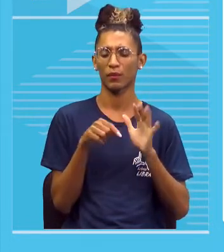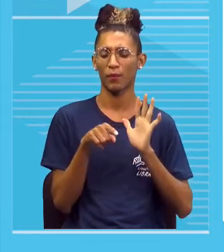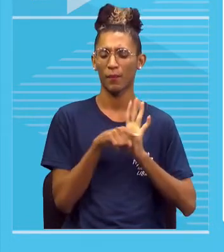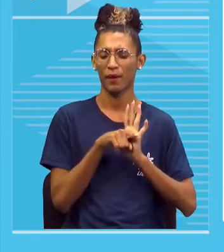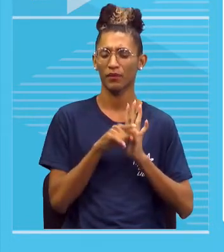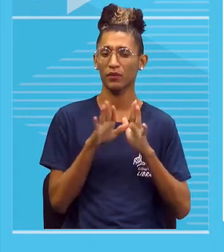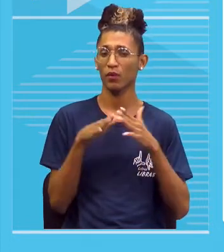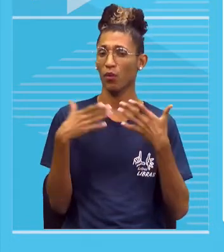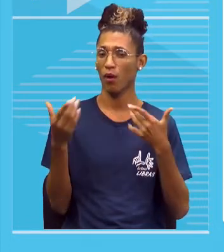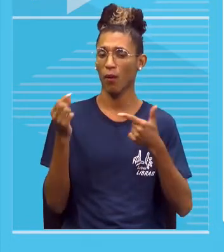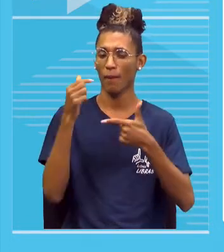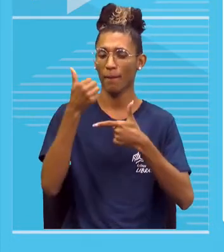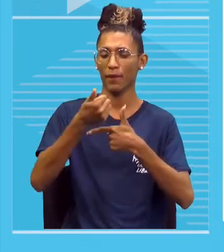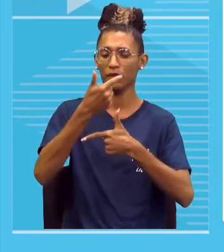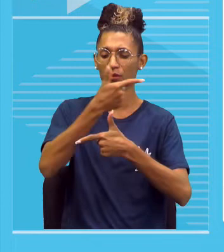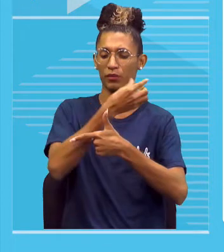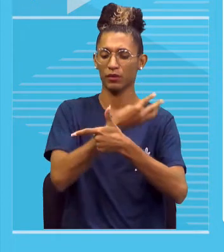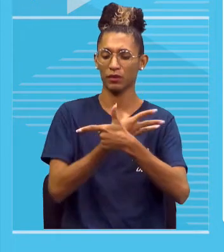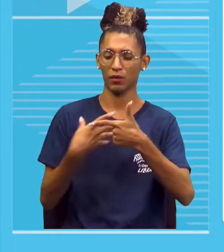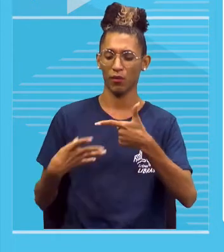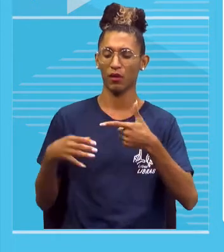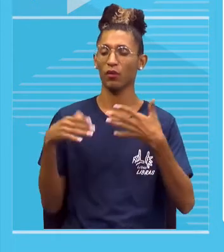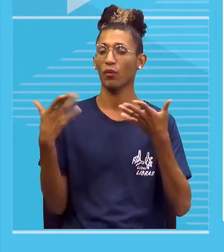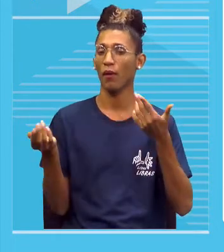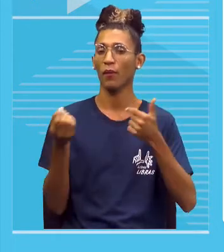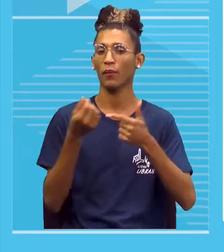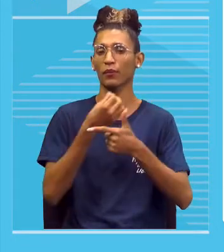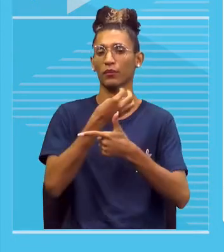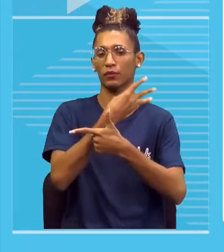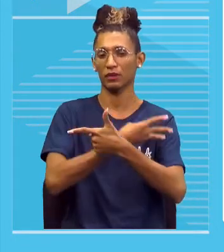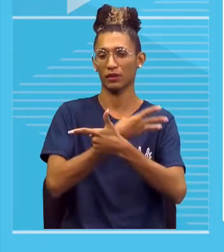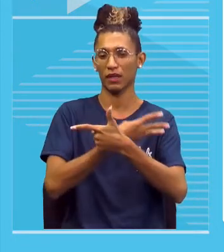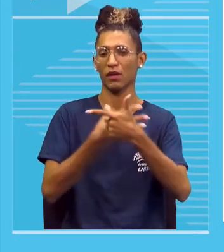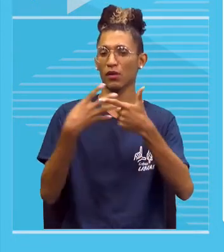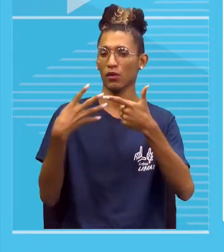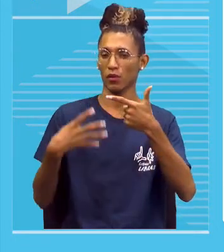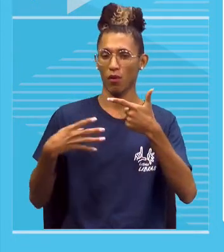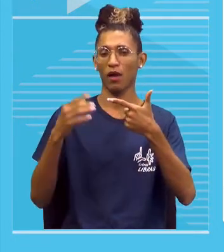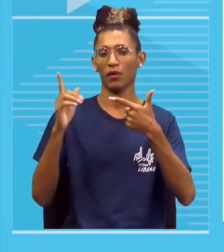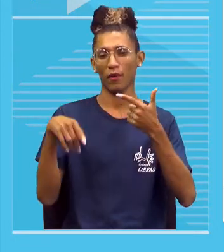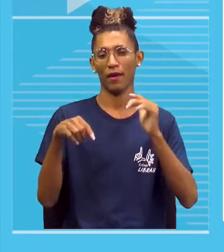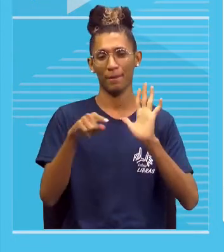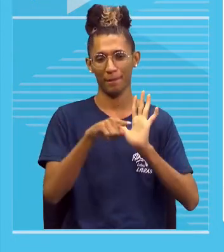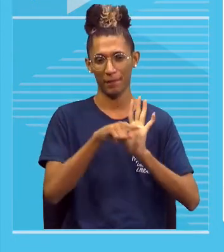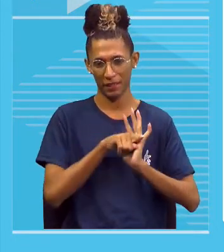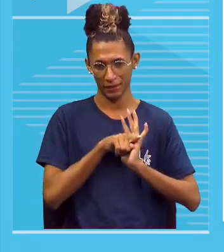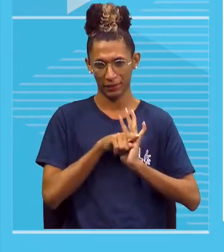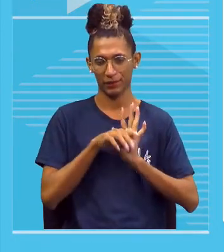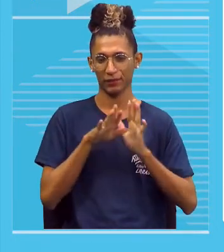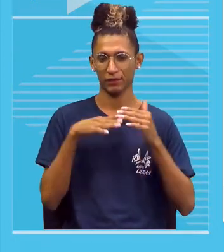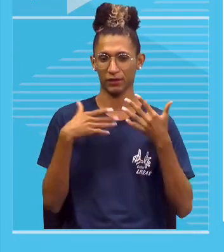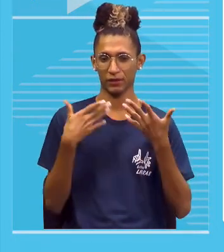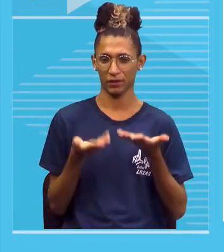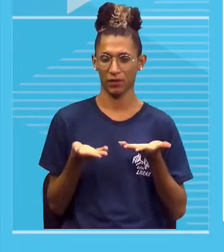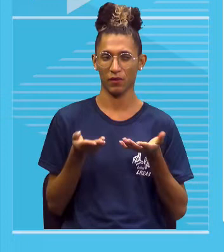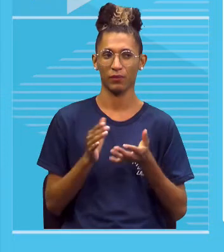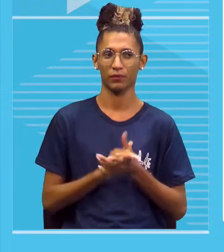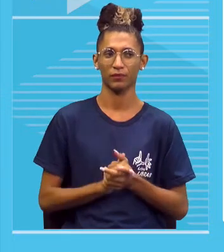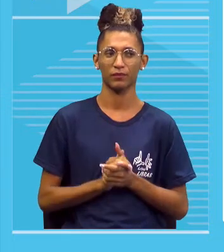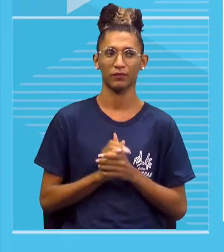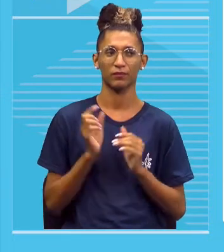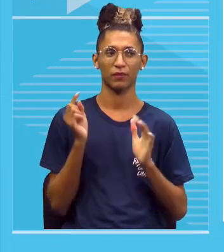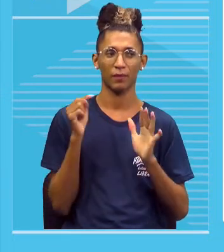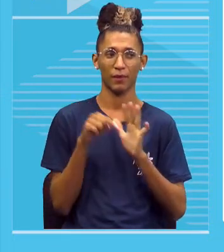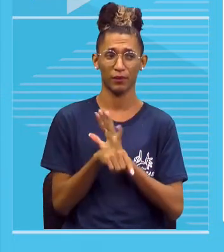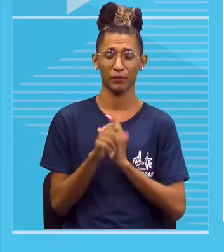no terceiro e no quarto quadrante né aí tanto é que na questão ali